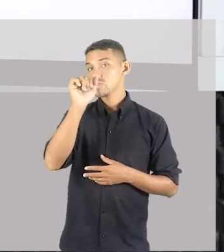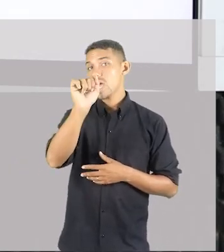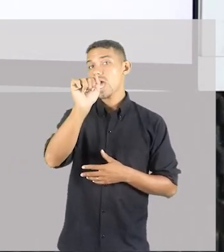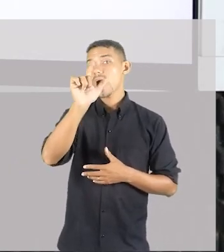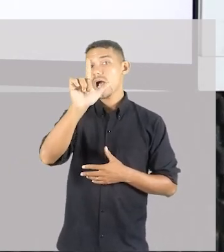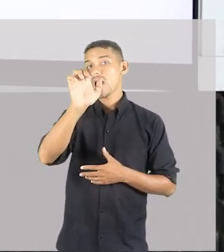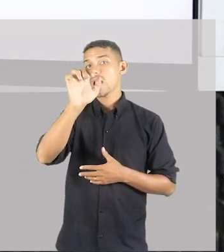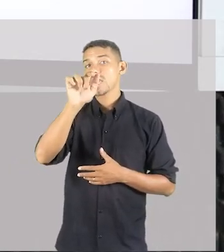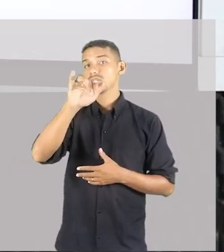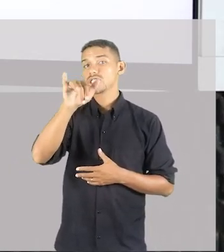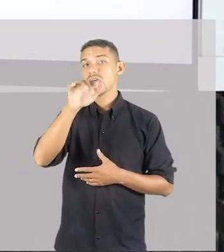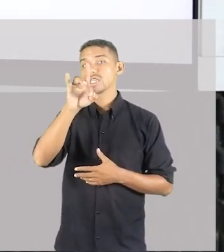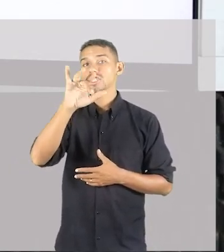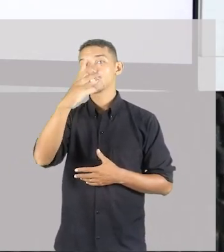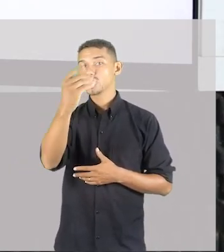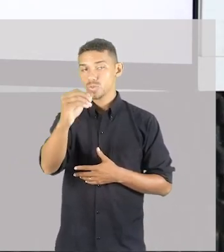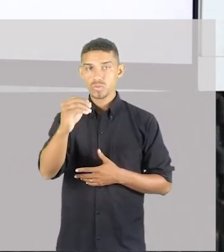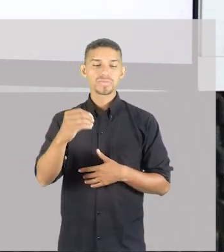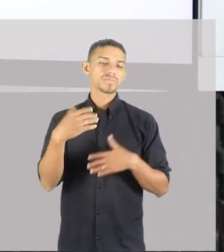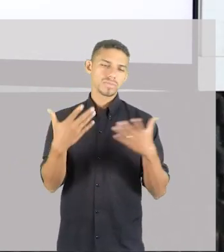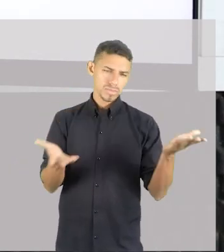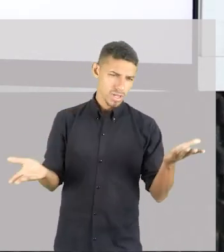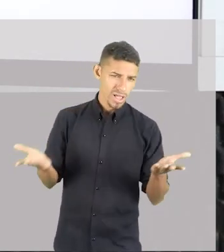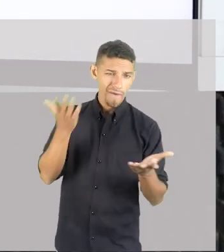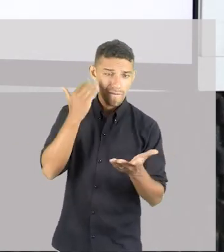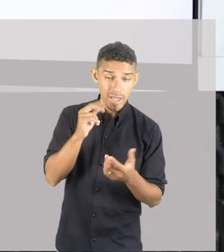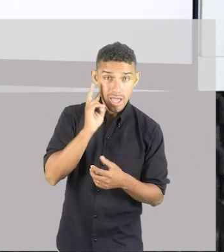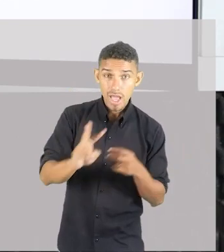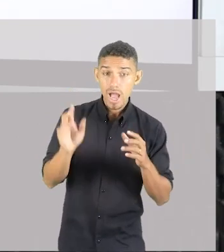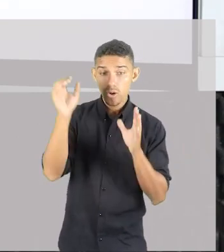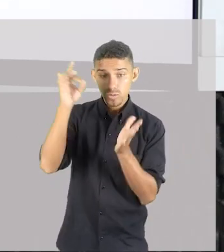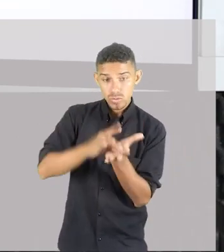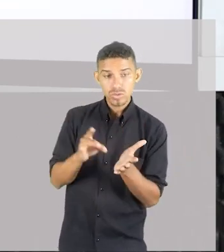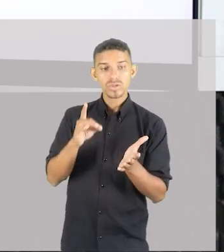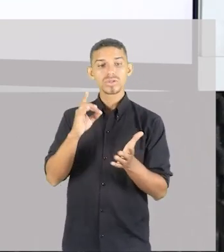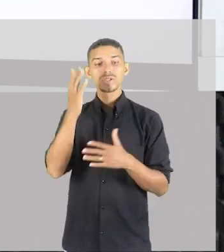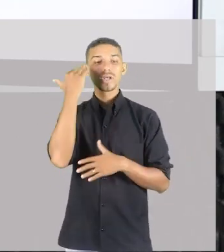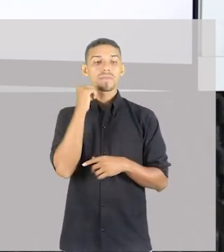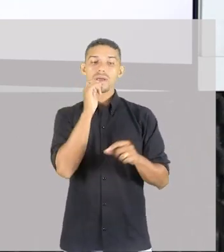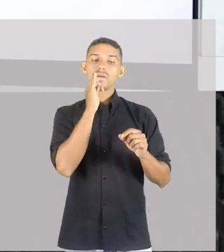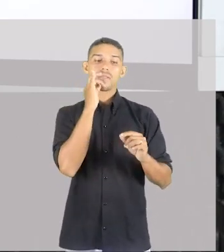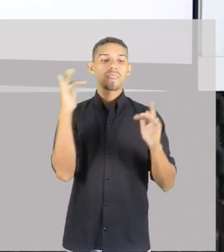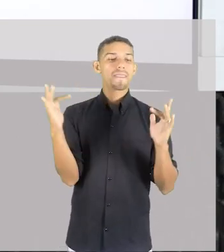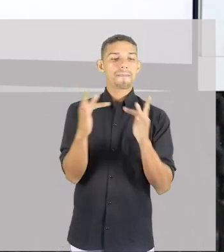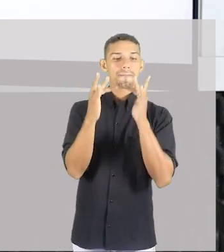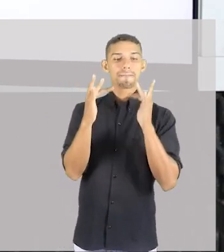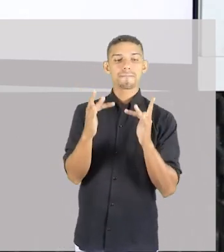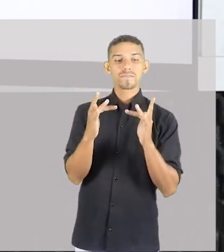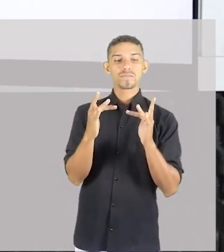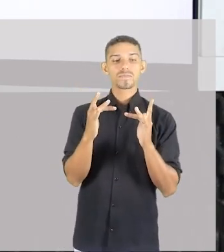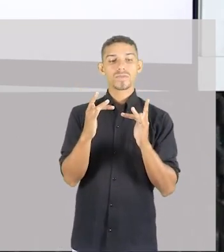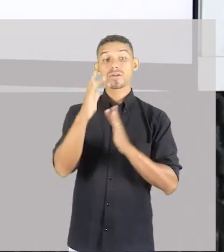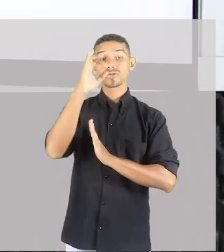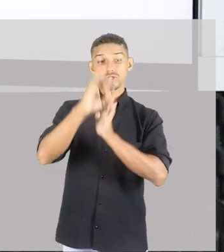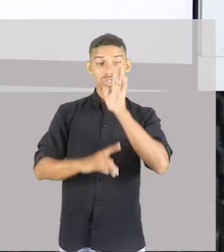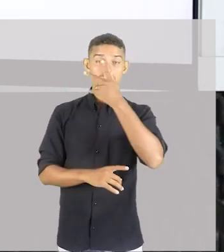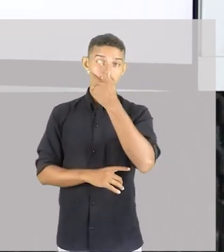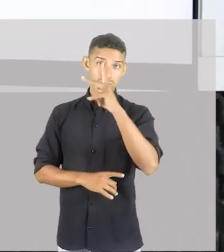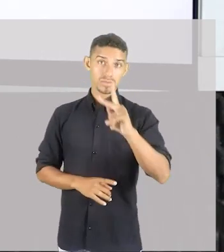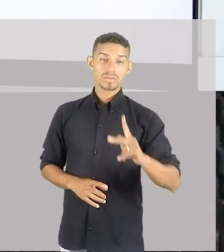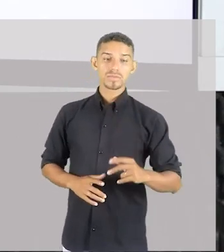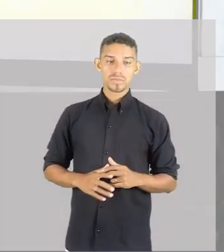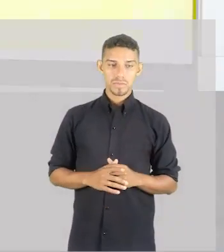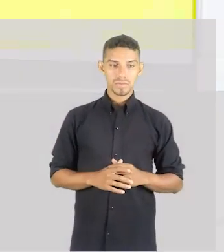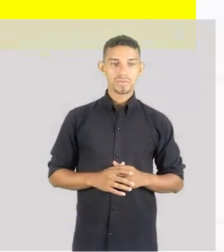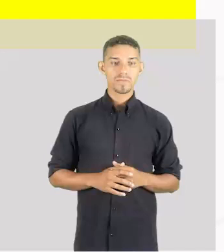né? Ver é a origem do saber. O contato com a arte não é merecimento, é um direito seu,